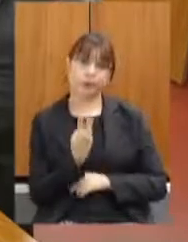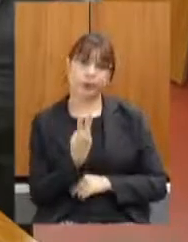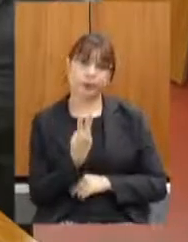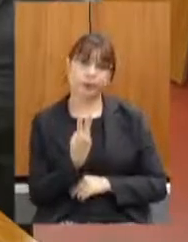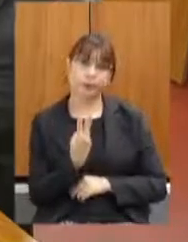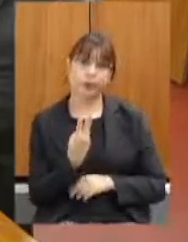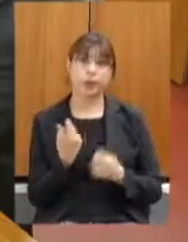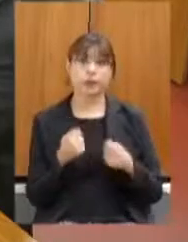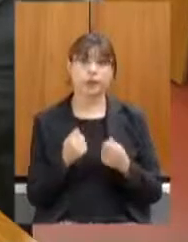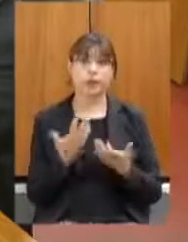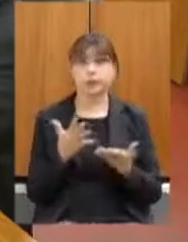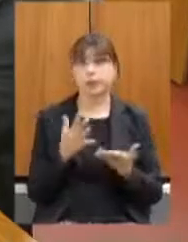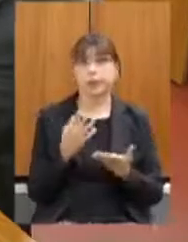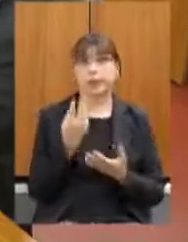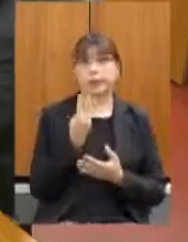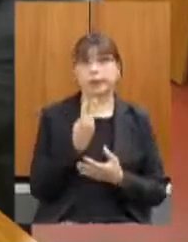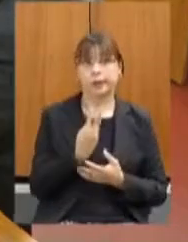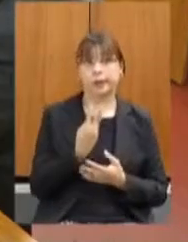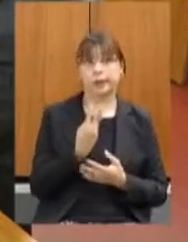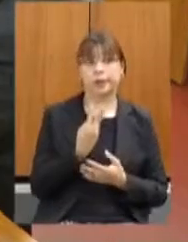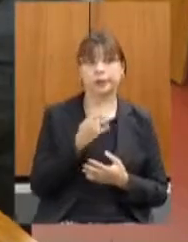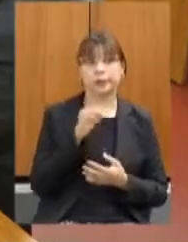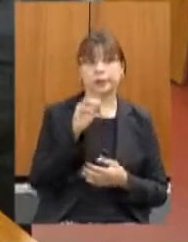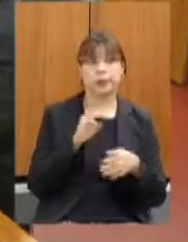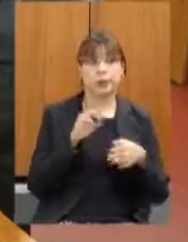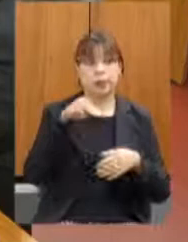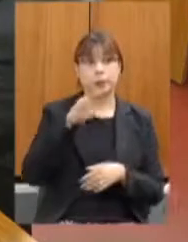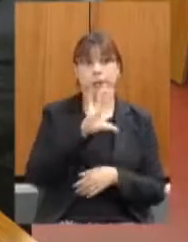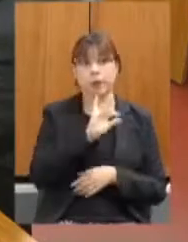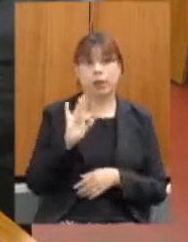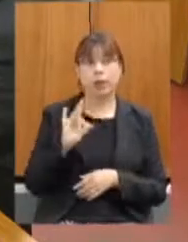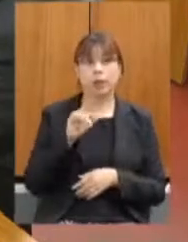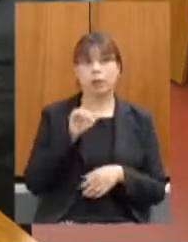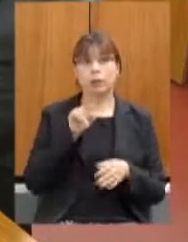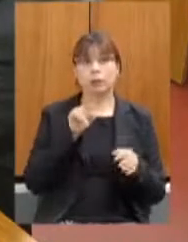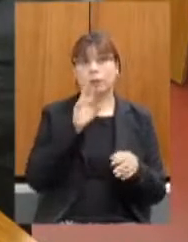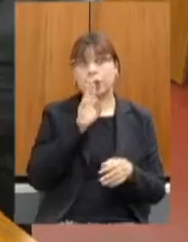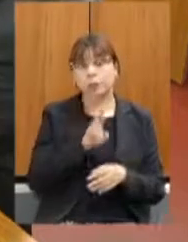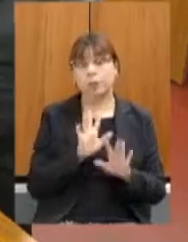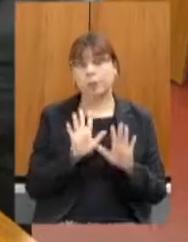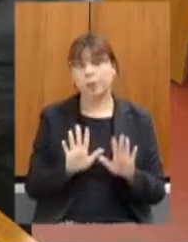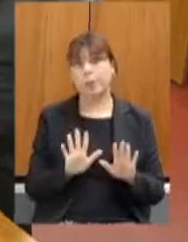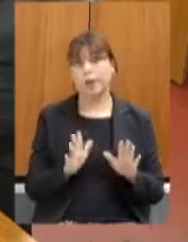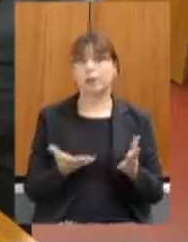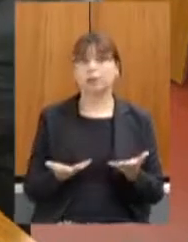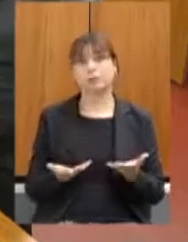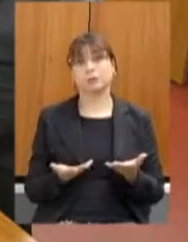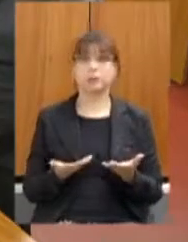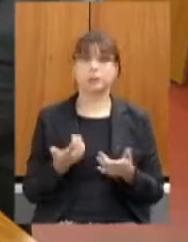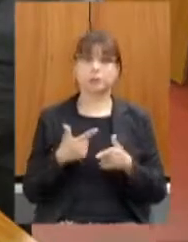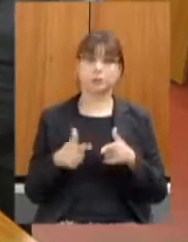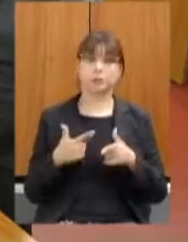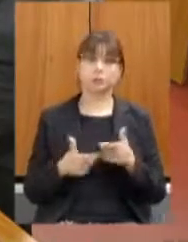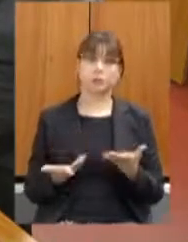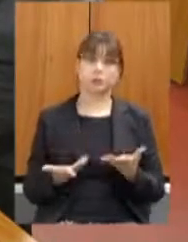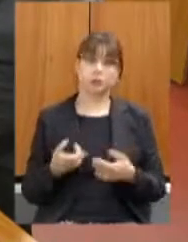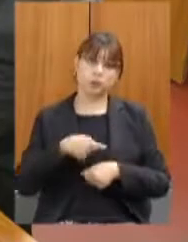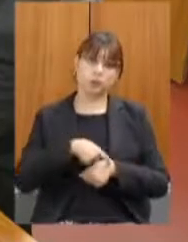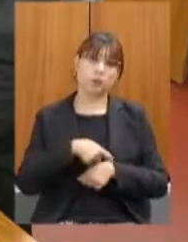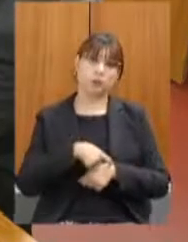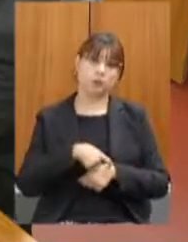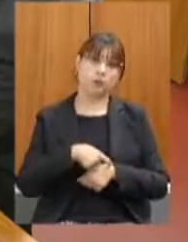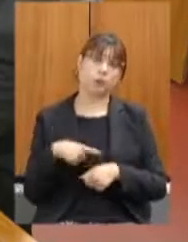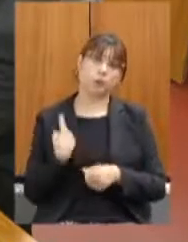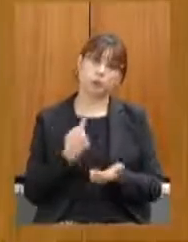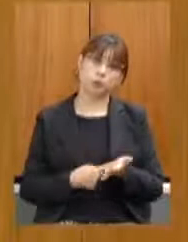pelo menos três minutos para receber cada uma delas e nossa parte não tem nenhum problema mas é o problema todo é o horário